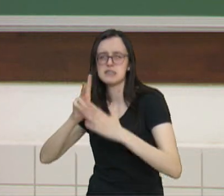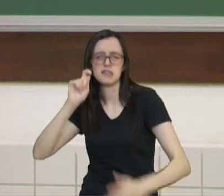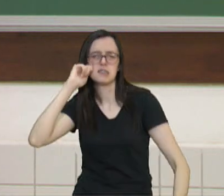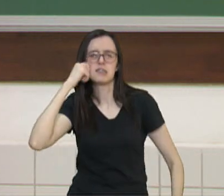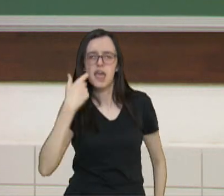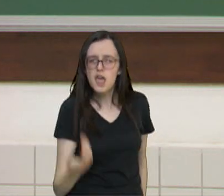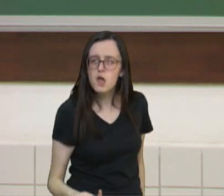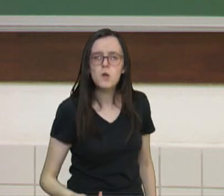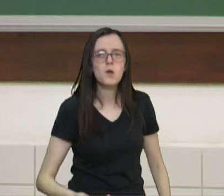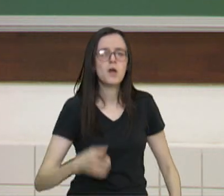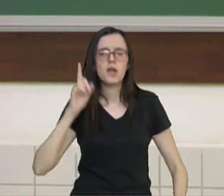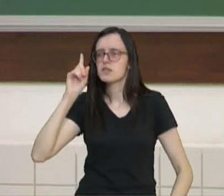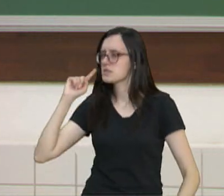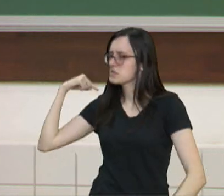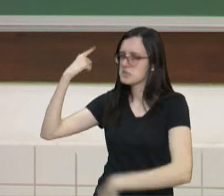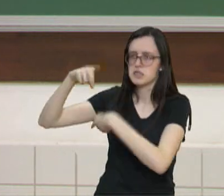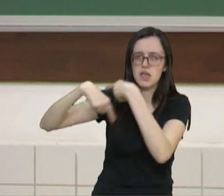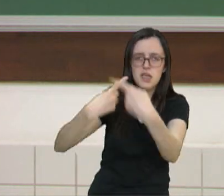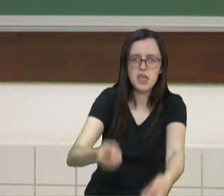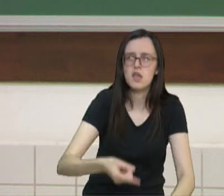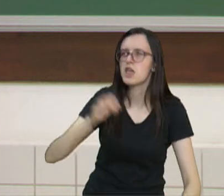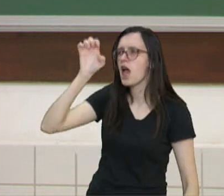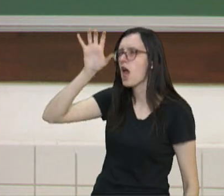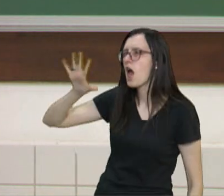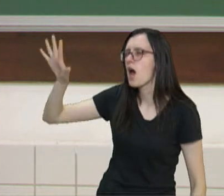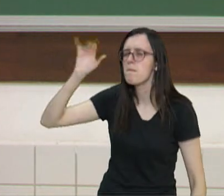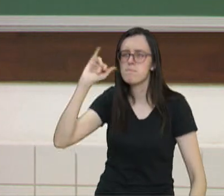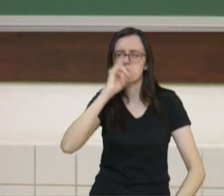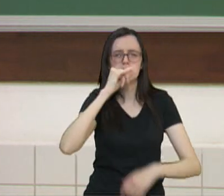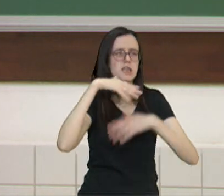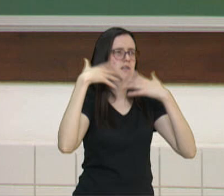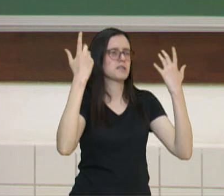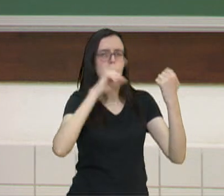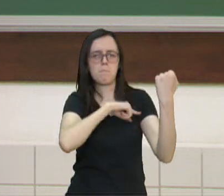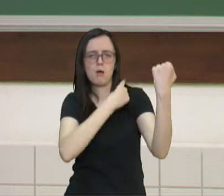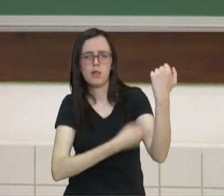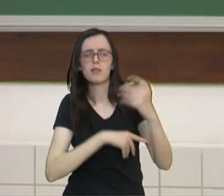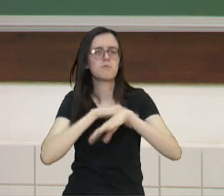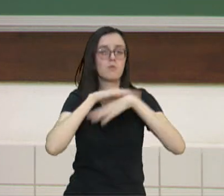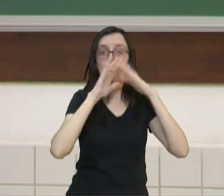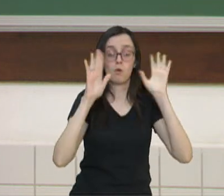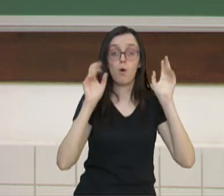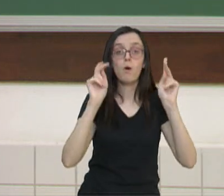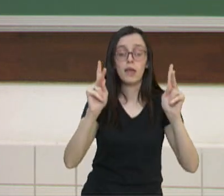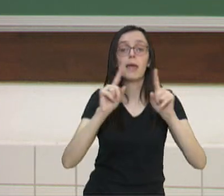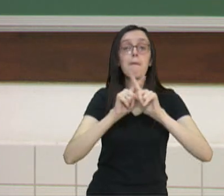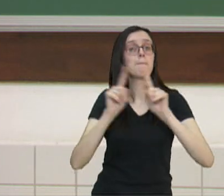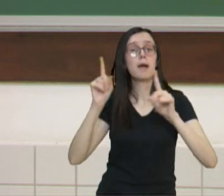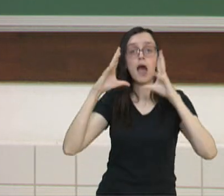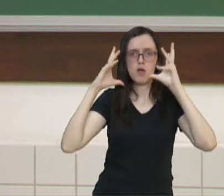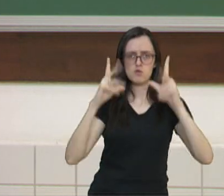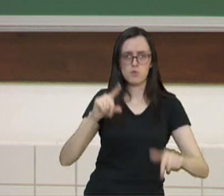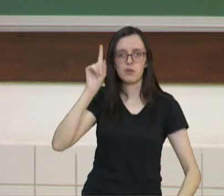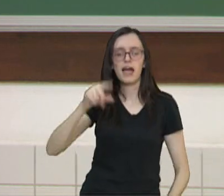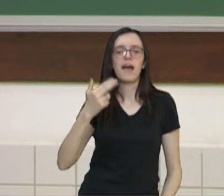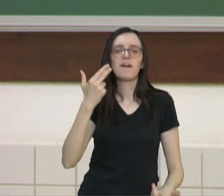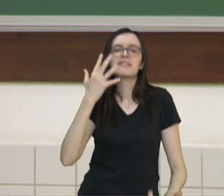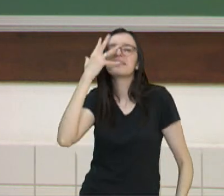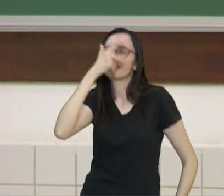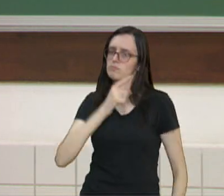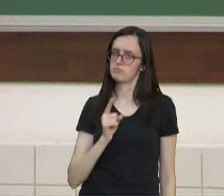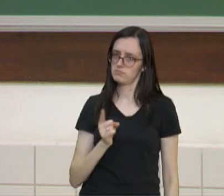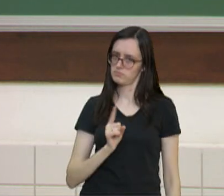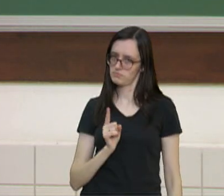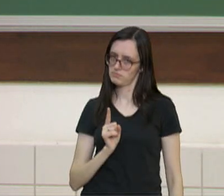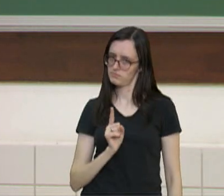negros, descendentes europeus, italianos, poloneses, mas nem tudo são só flores e a gente já está